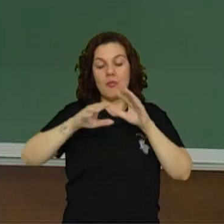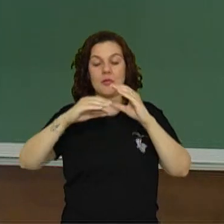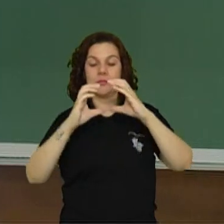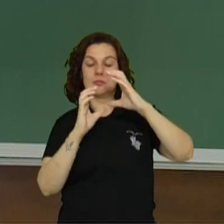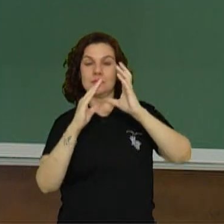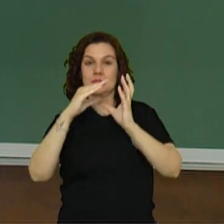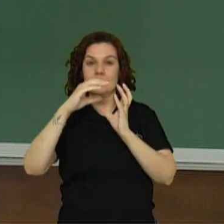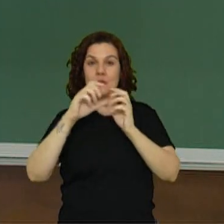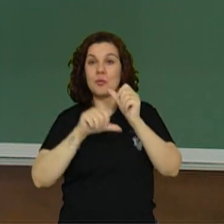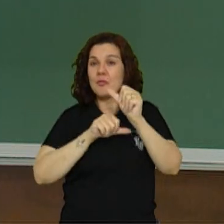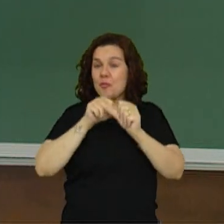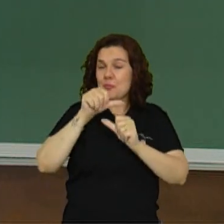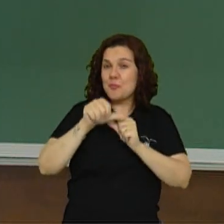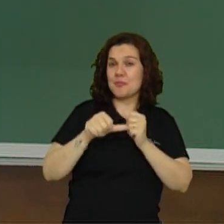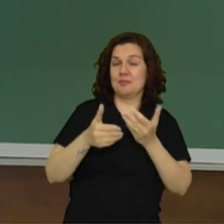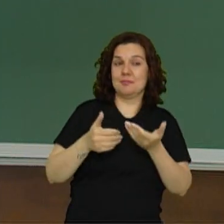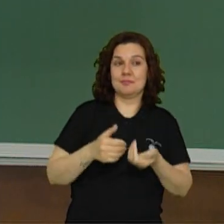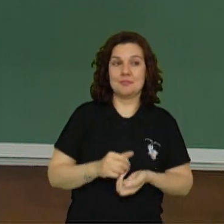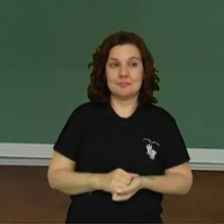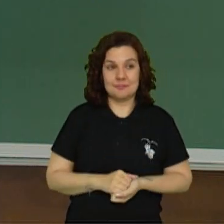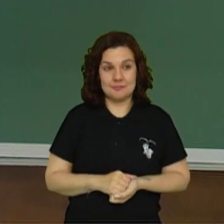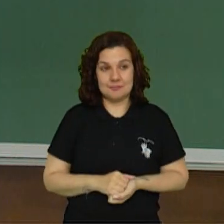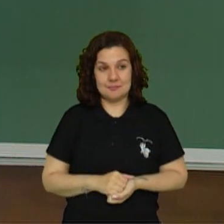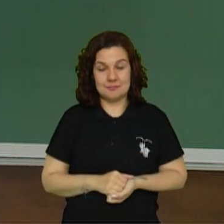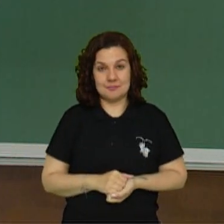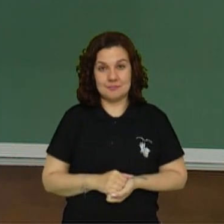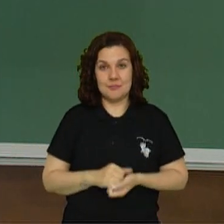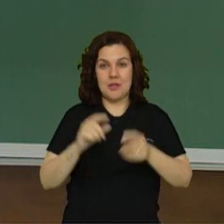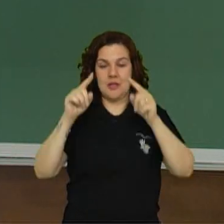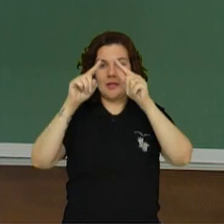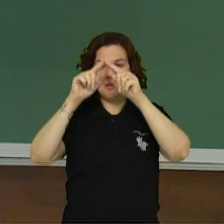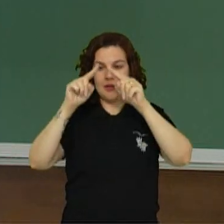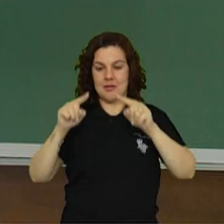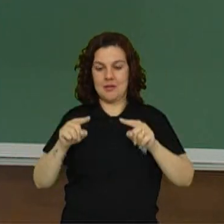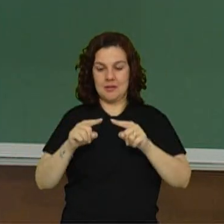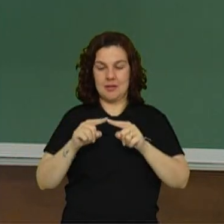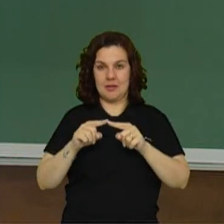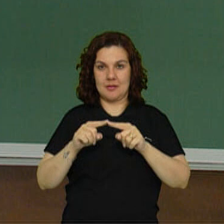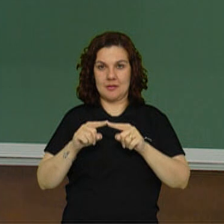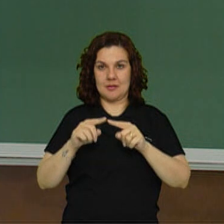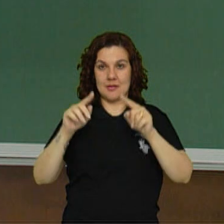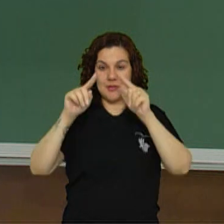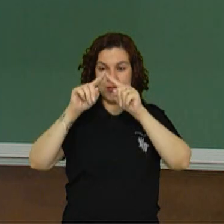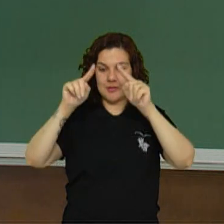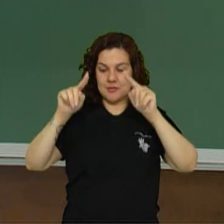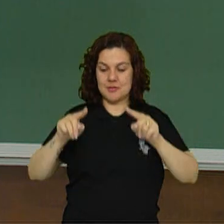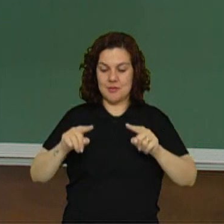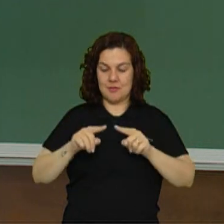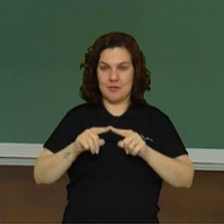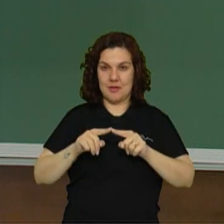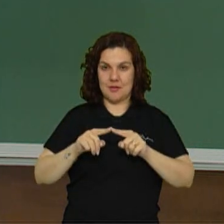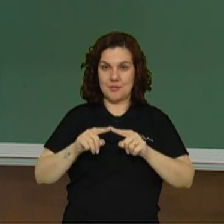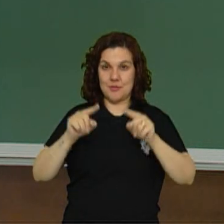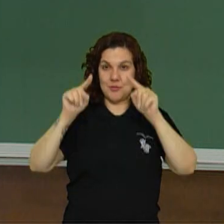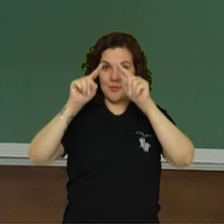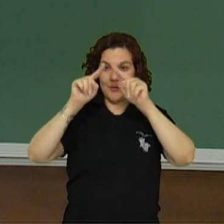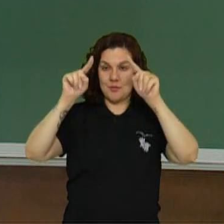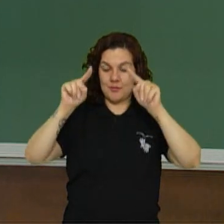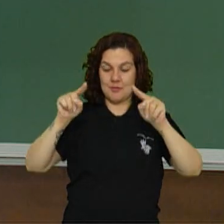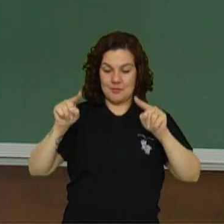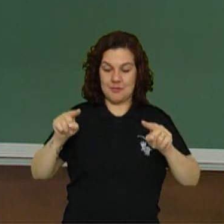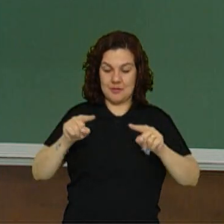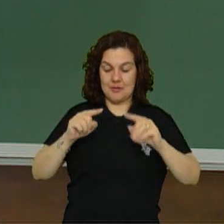movimento do polígono, certo? 3 lados, 4 lados, 5 lados,